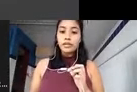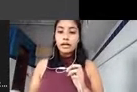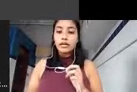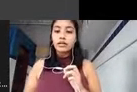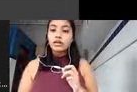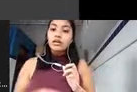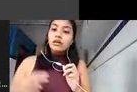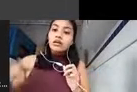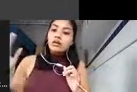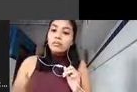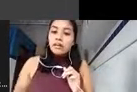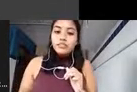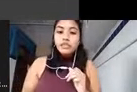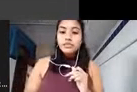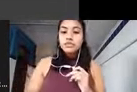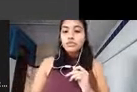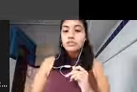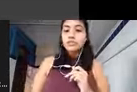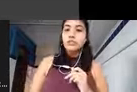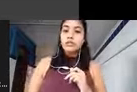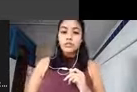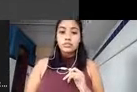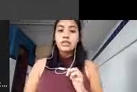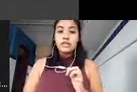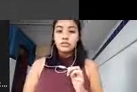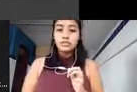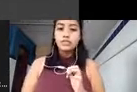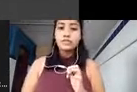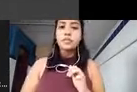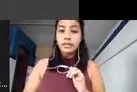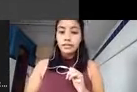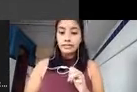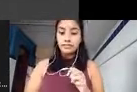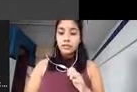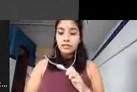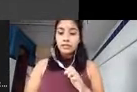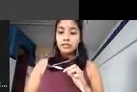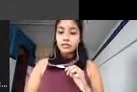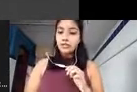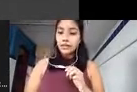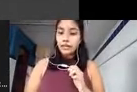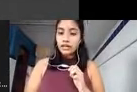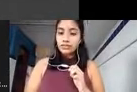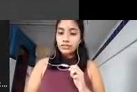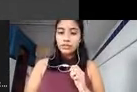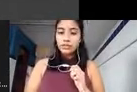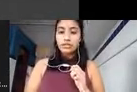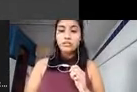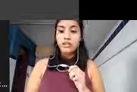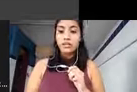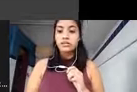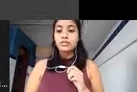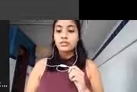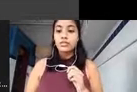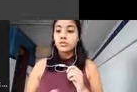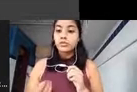Agora eu vou explicar brevemente sobre o que são as baixadas belenenses. Bem, os assentamentos precários da